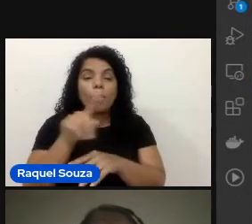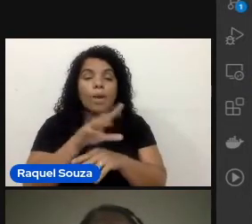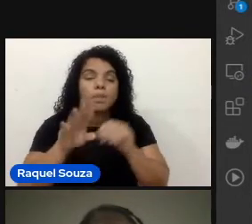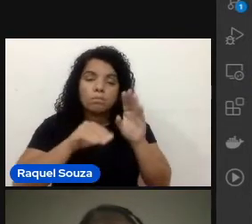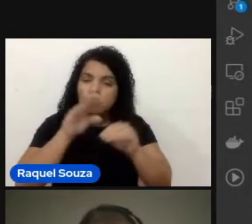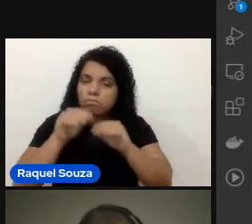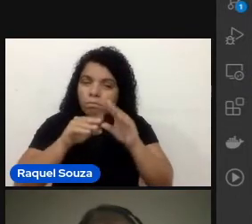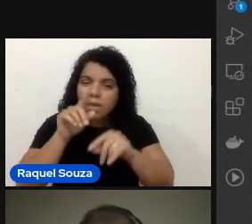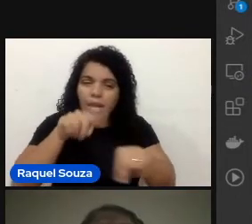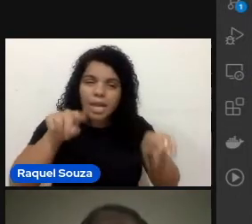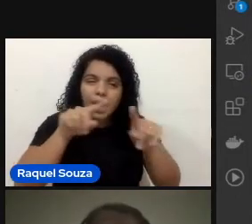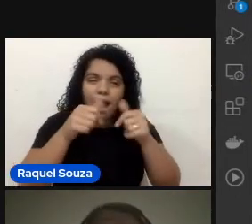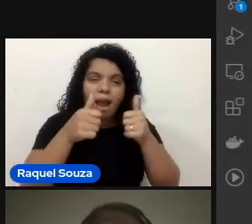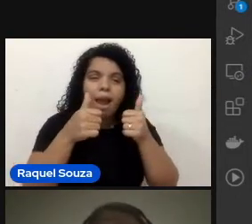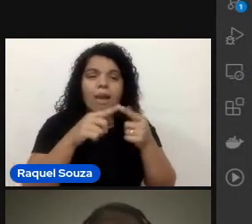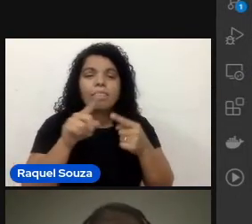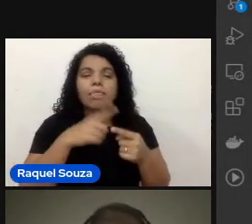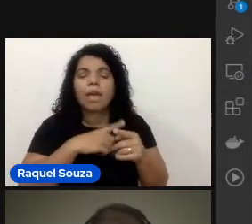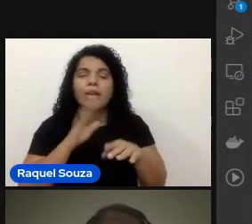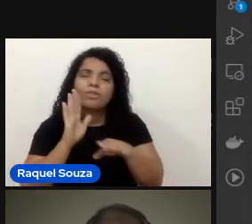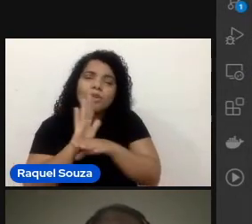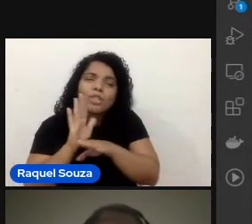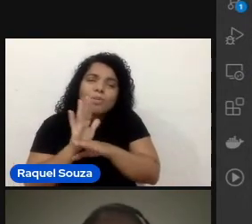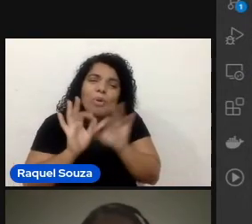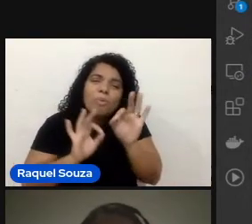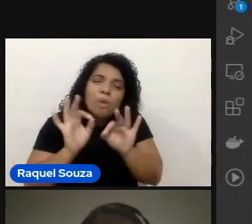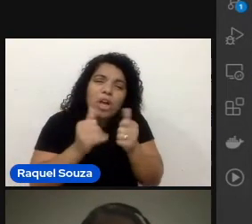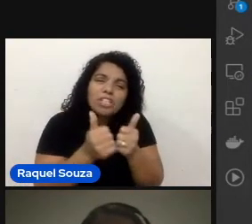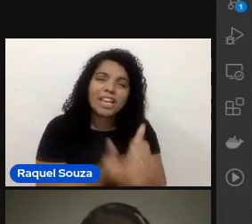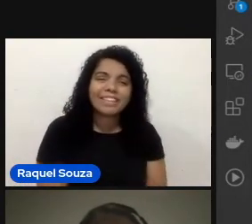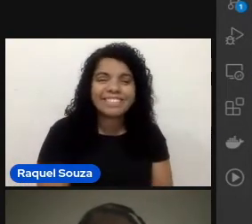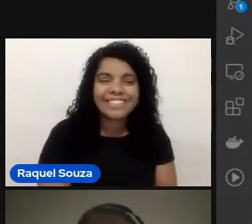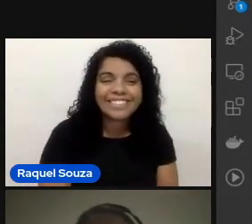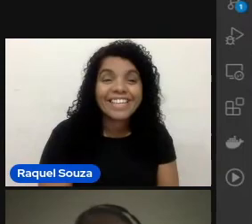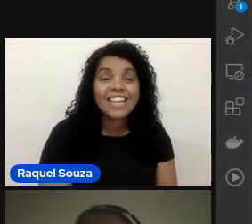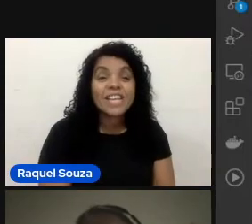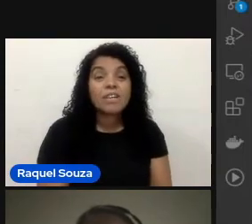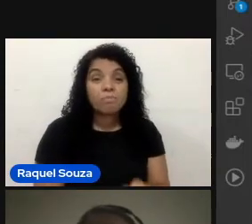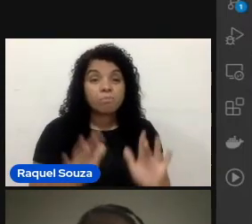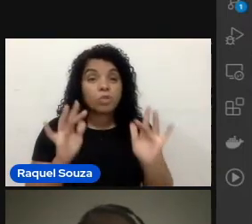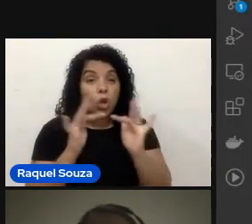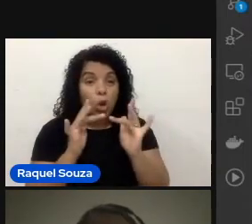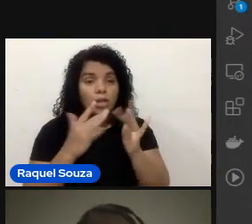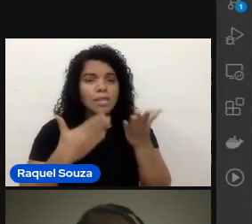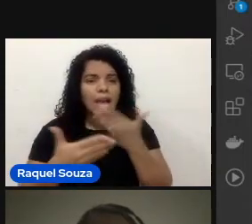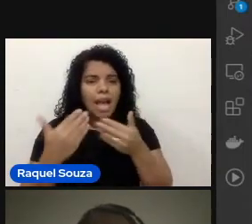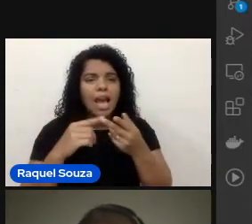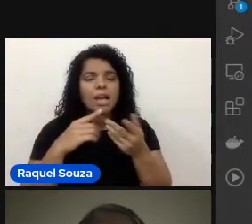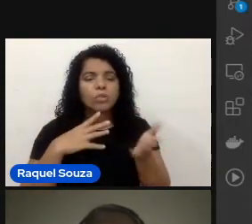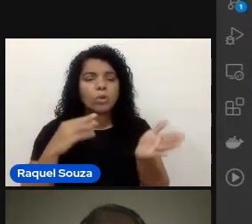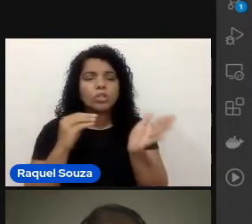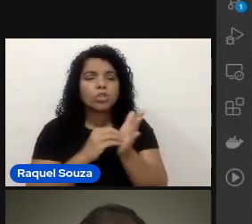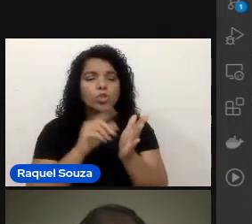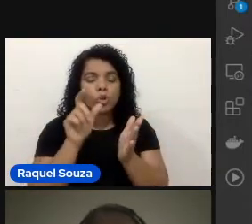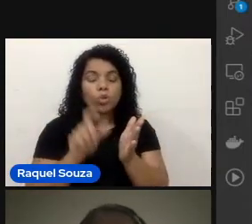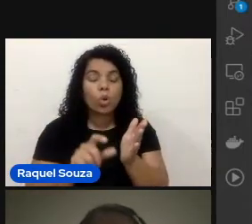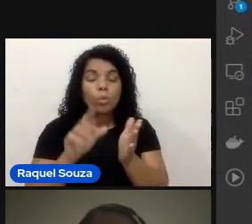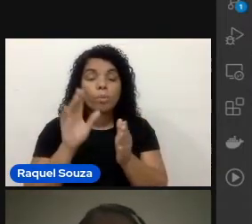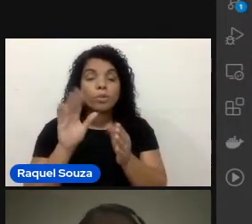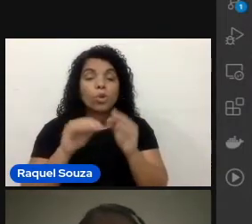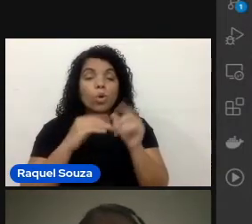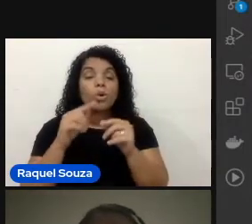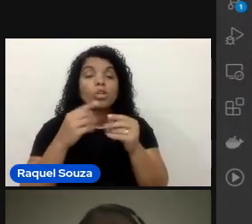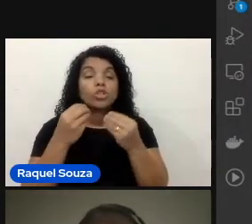aqui e contribua com o projeto. Entre em contato, te adiciono como colaborador, te dou uma tarefa